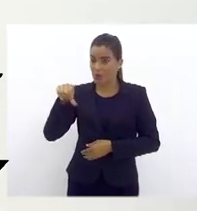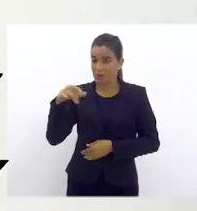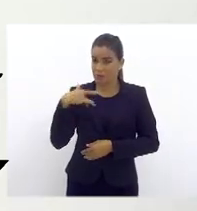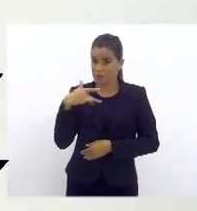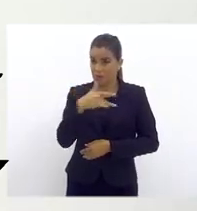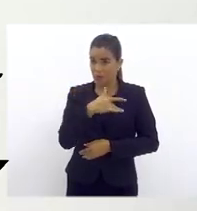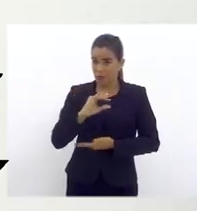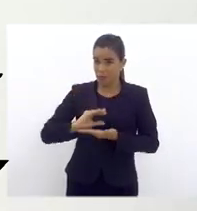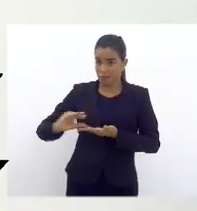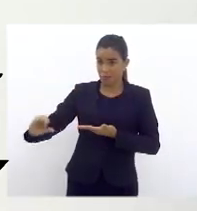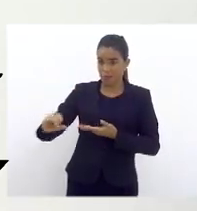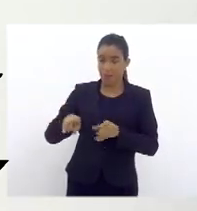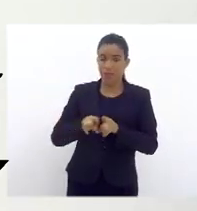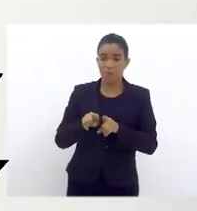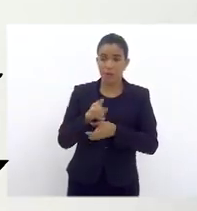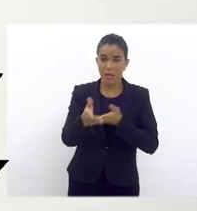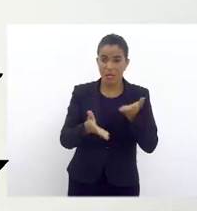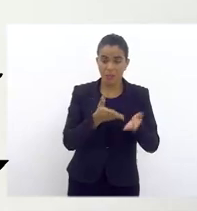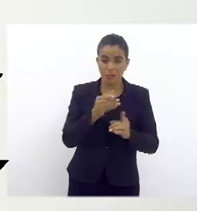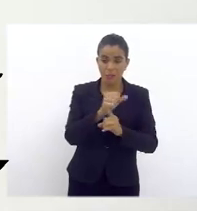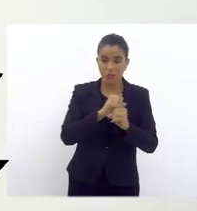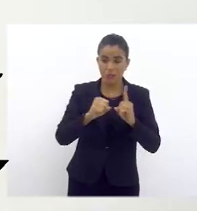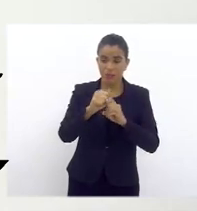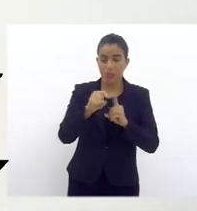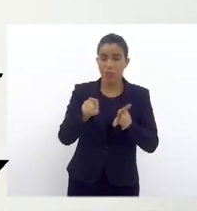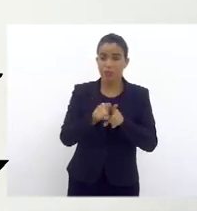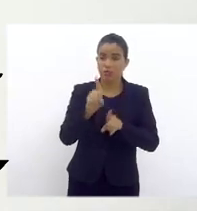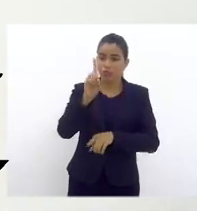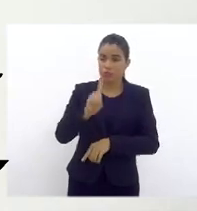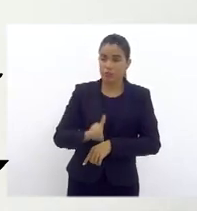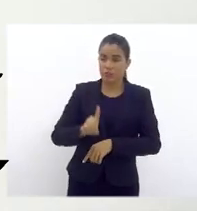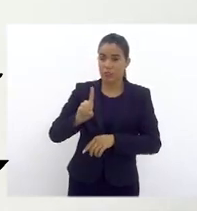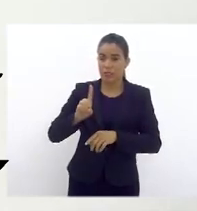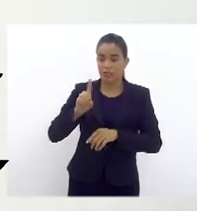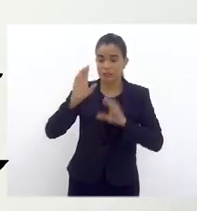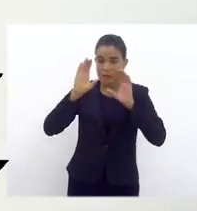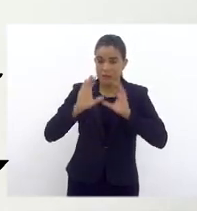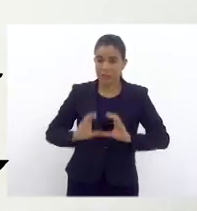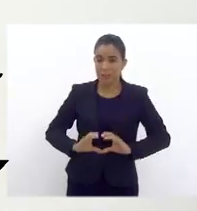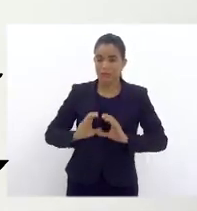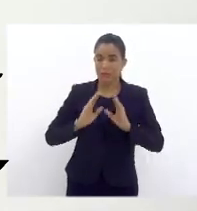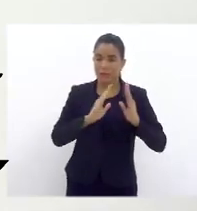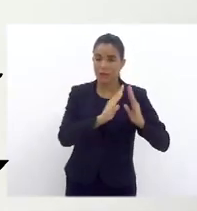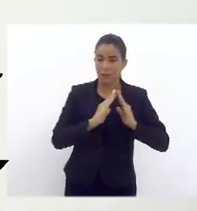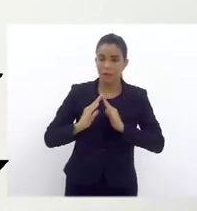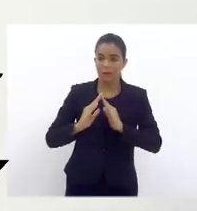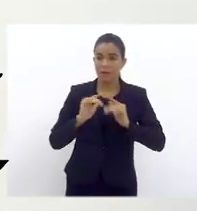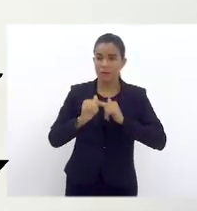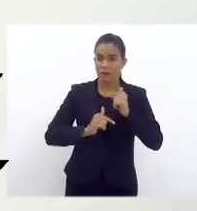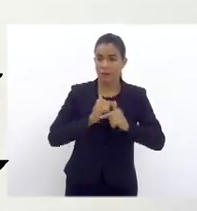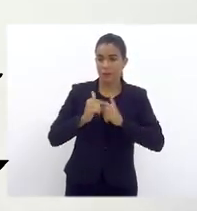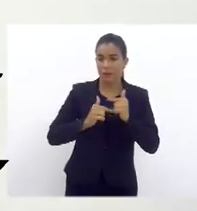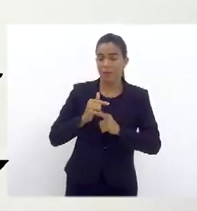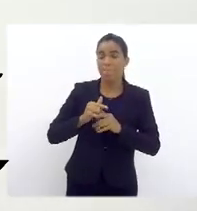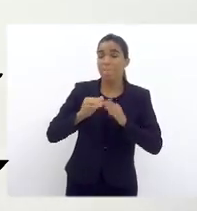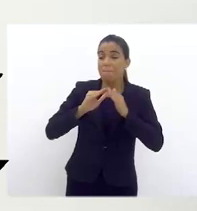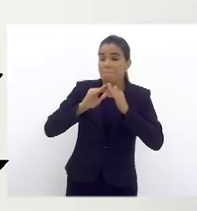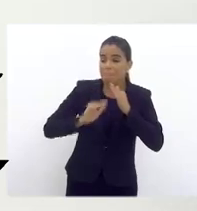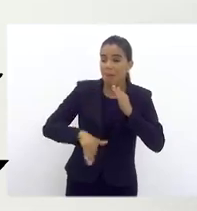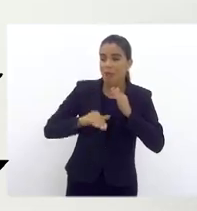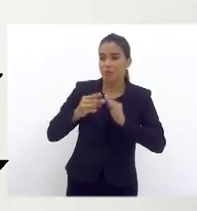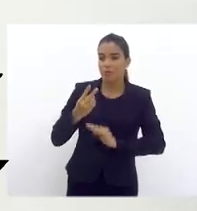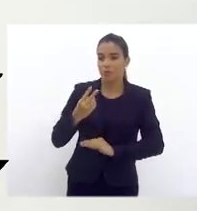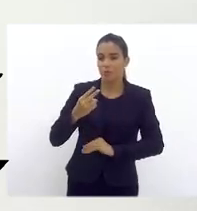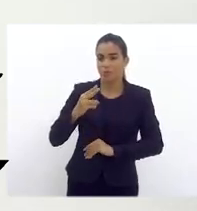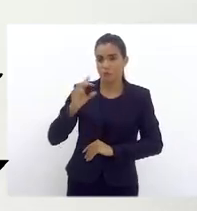serviço social Assistência Social direito da Cidadania é habitação trabalho recebeu menos de 2% de educação